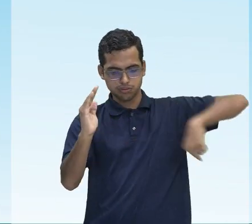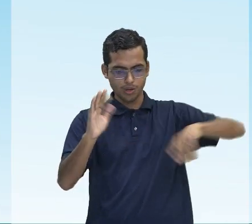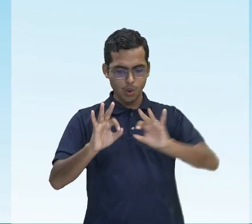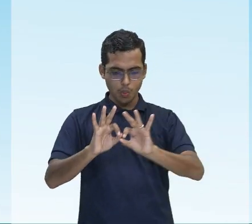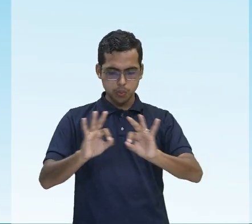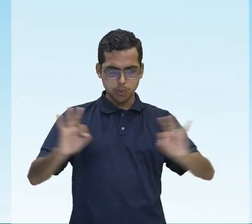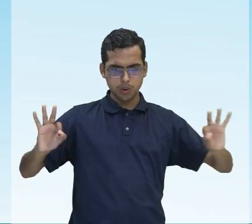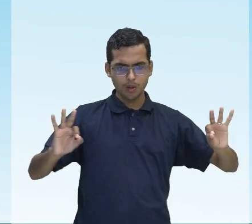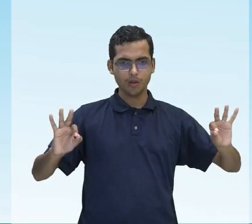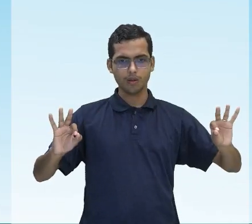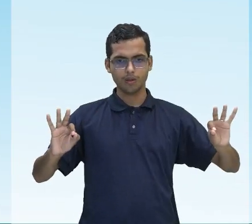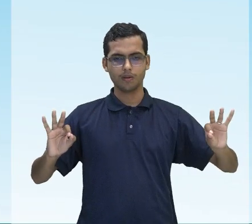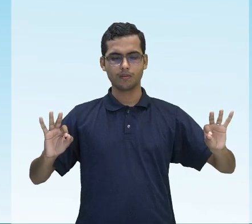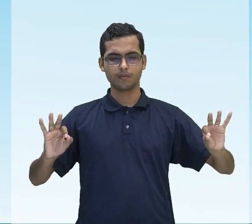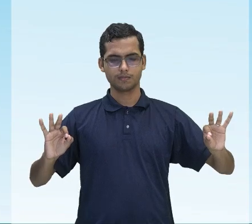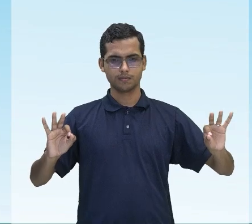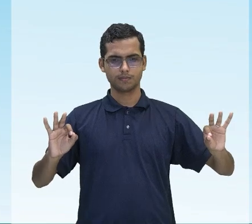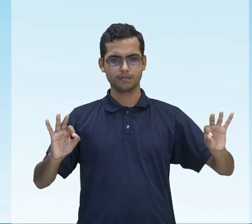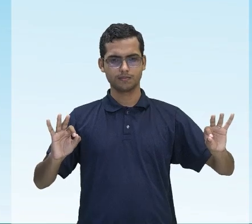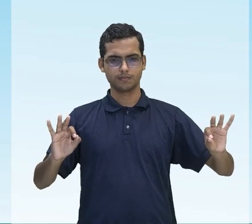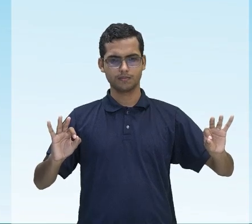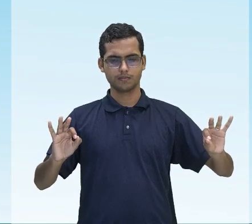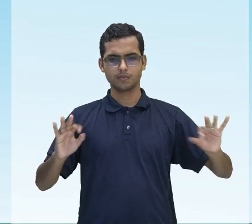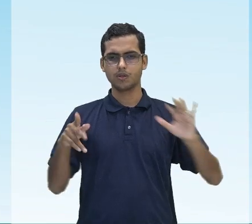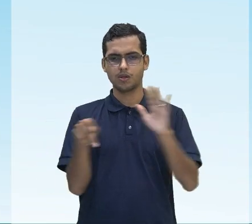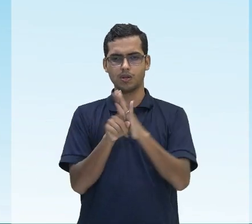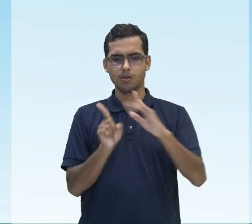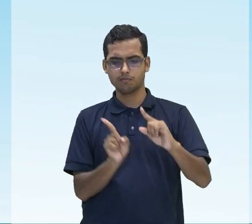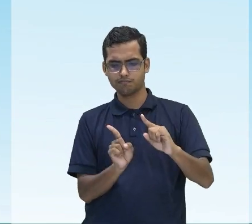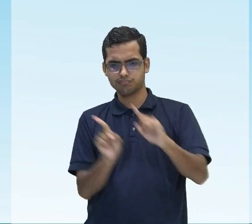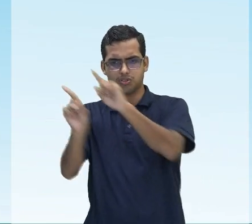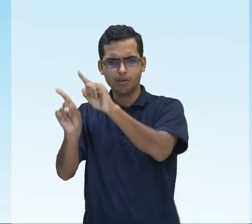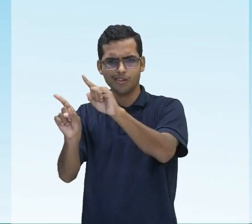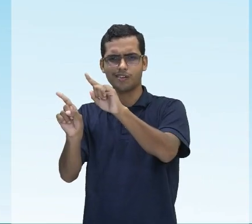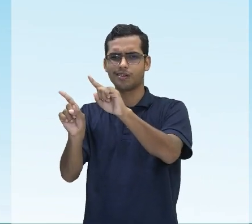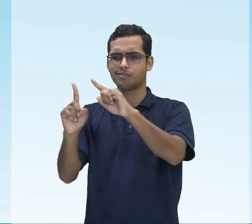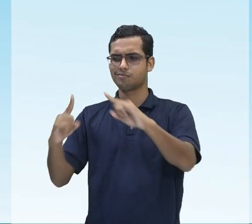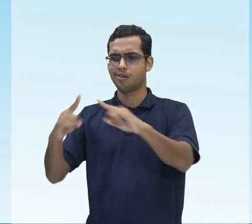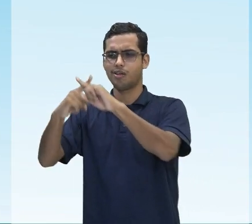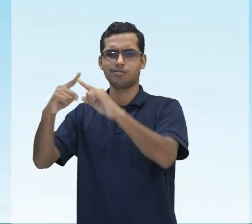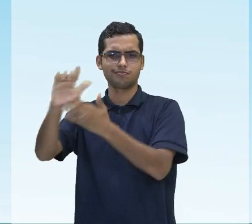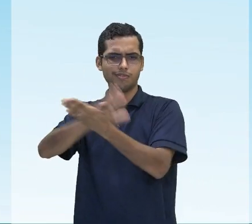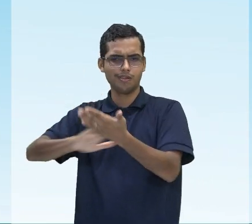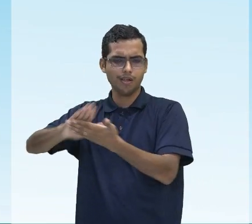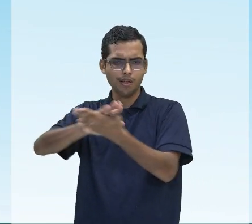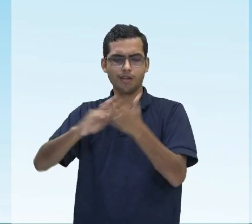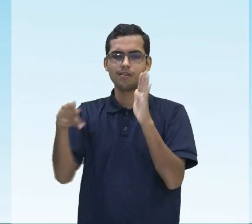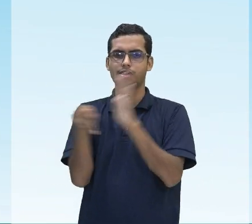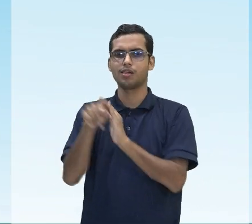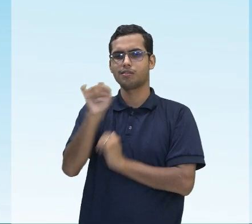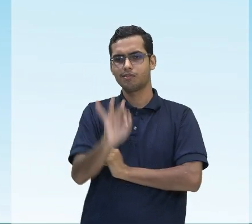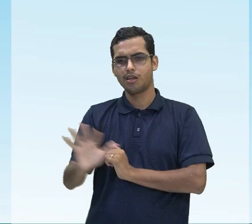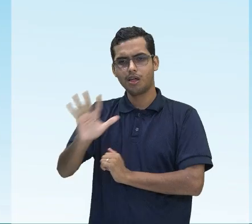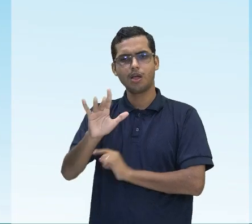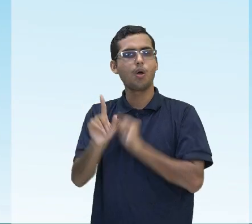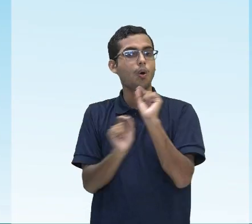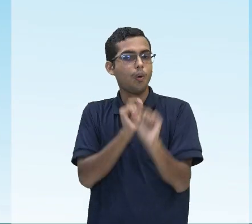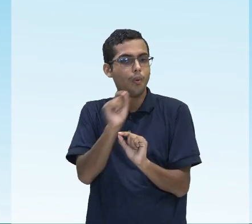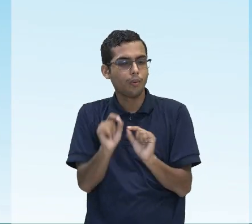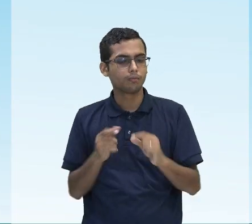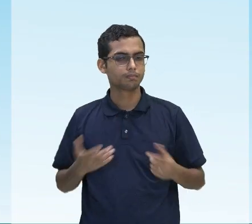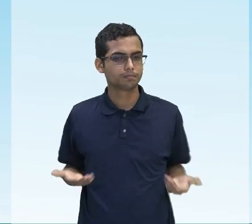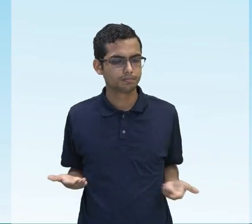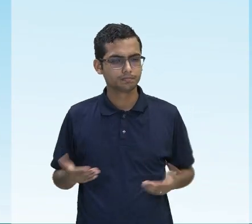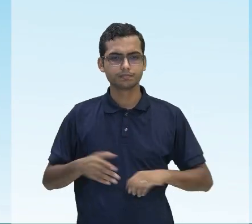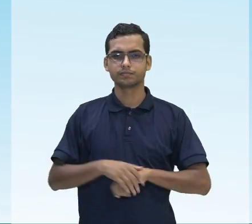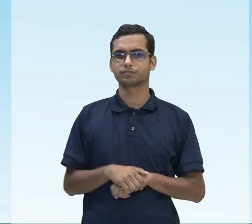se cruzam. Se os raios não se cruzam, não tem imagem. A imagem é no infinito. Ou seja, se eu